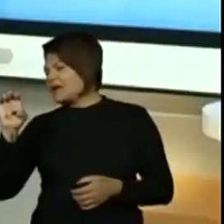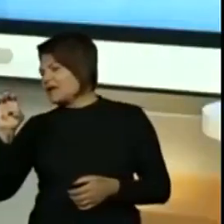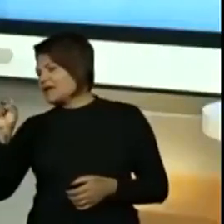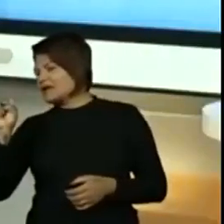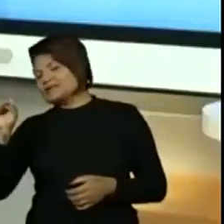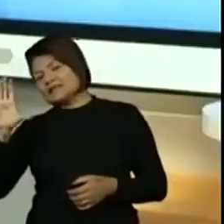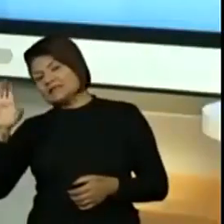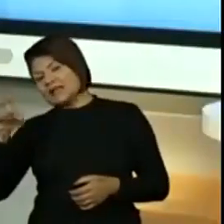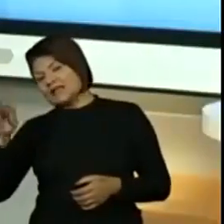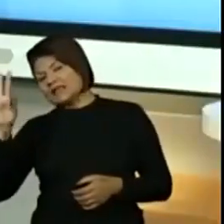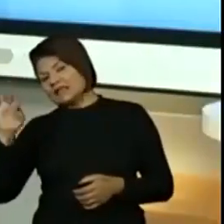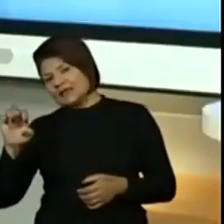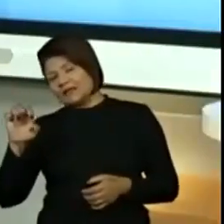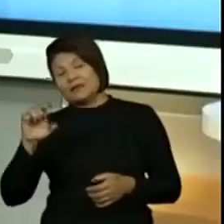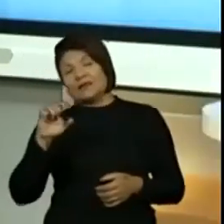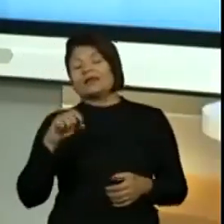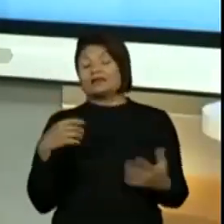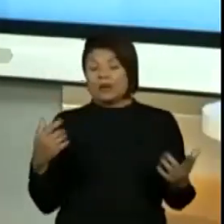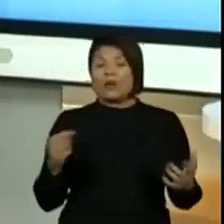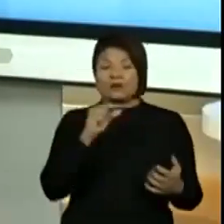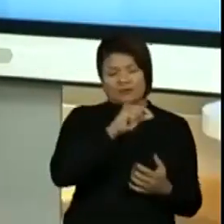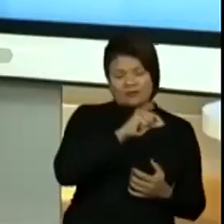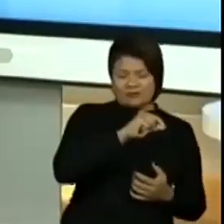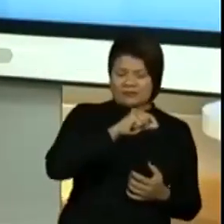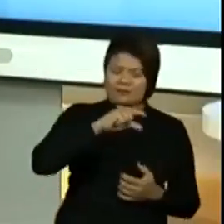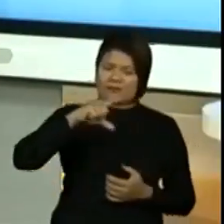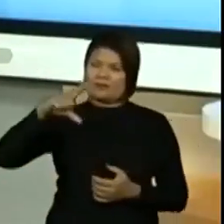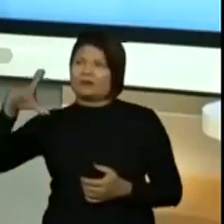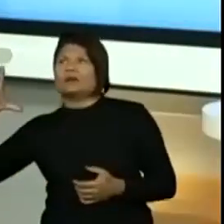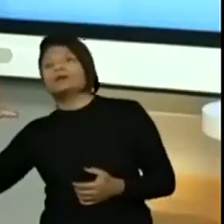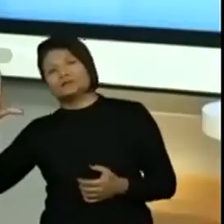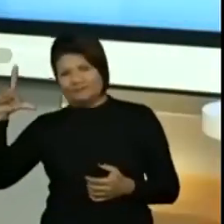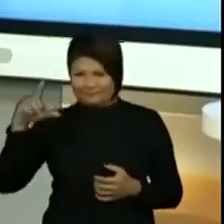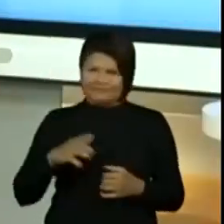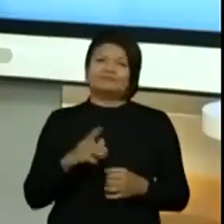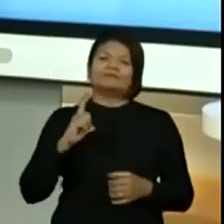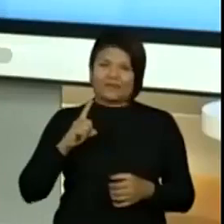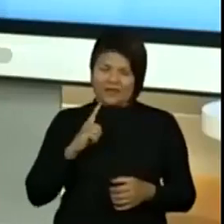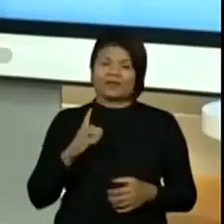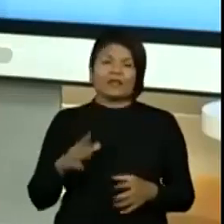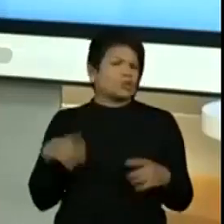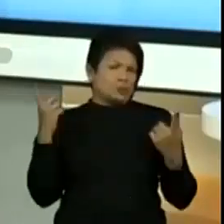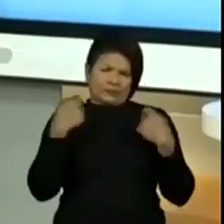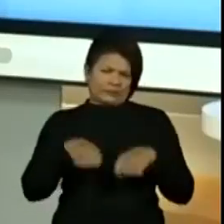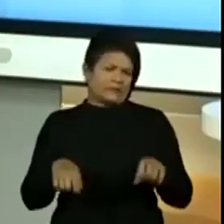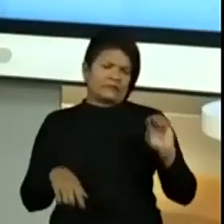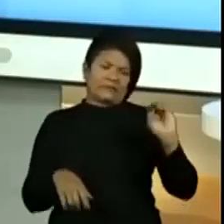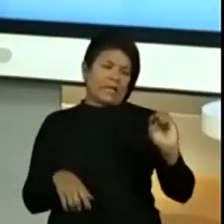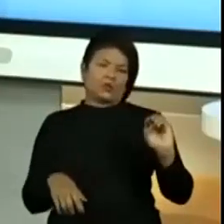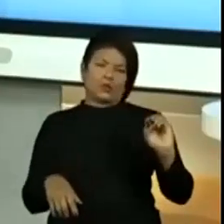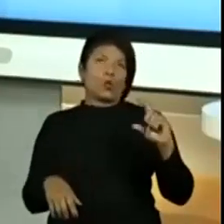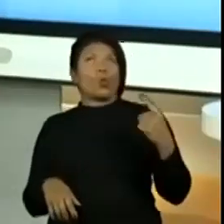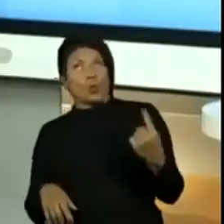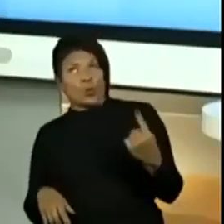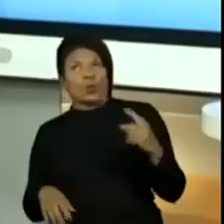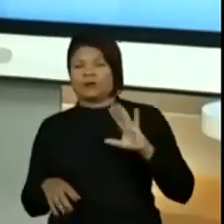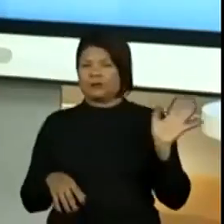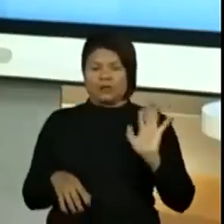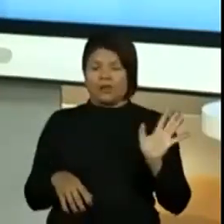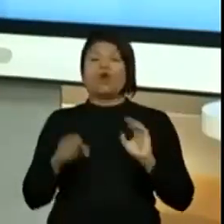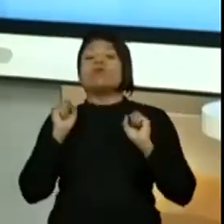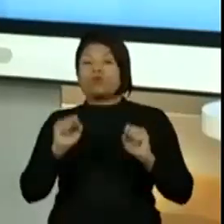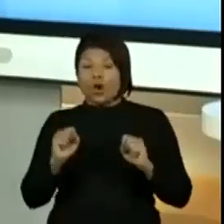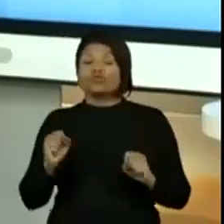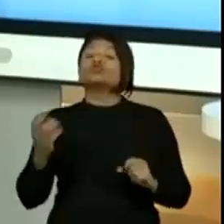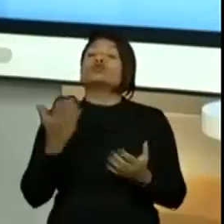vai do menor para o maior. E ela não necessariamente precisa começar no 0 ou no 1. Ela pode começar